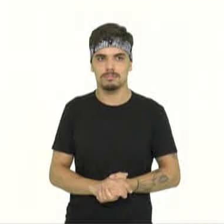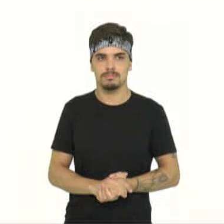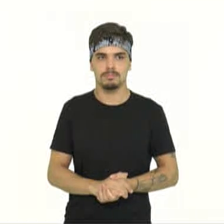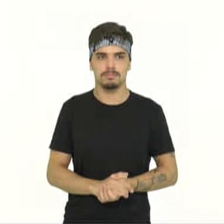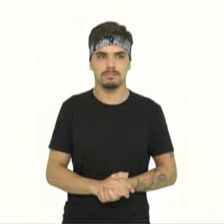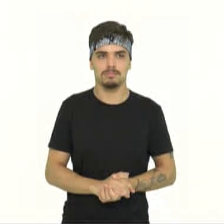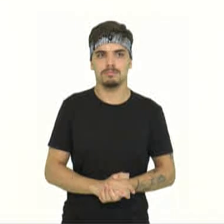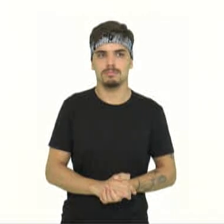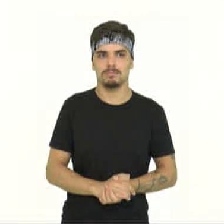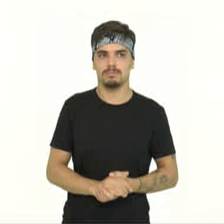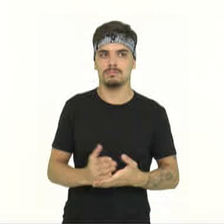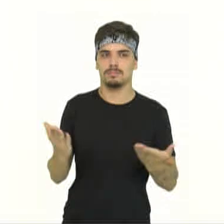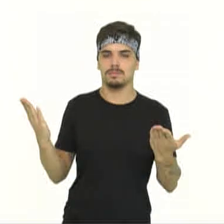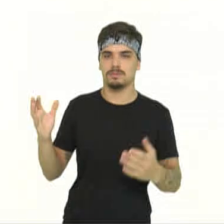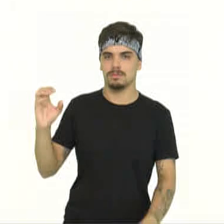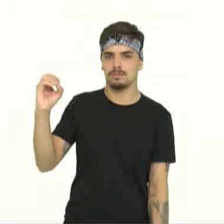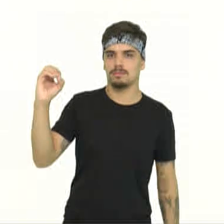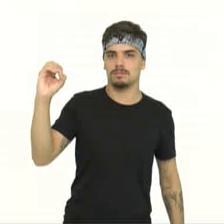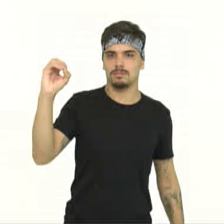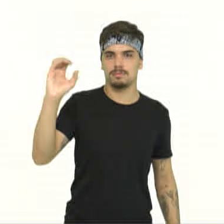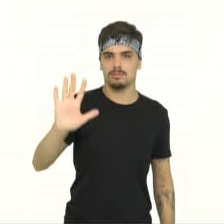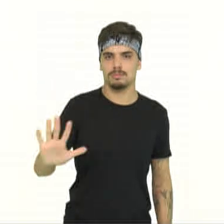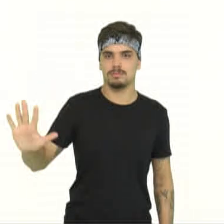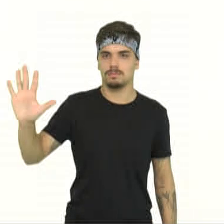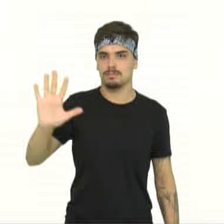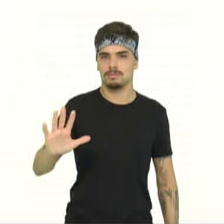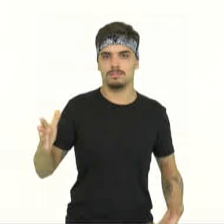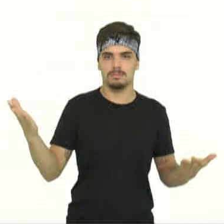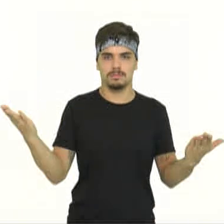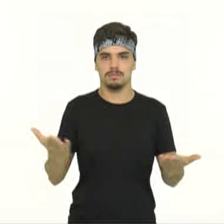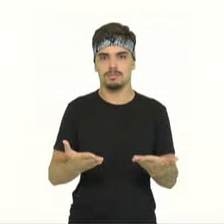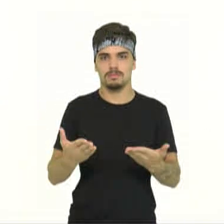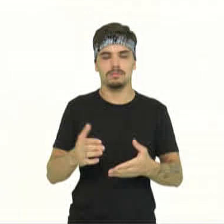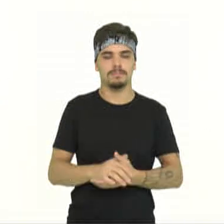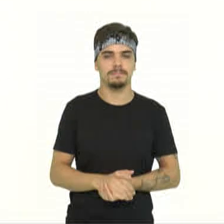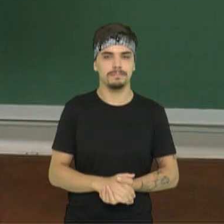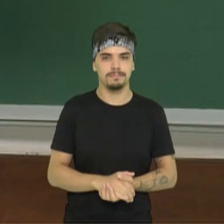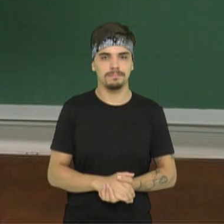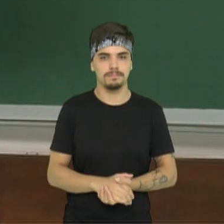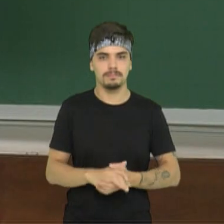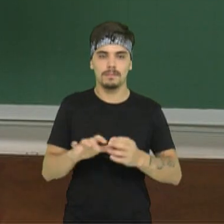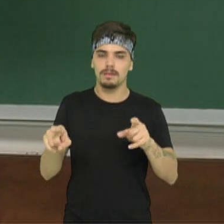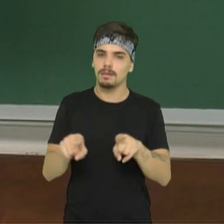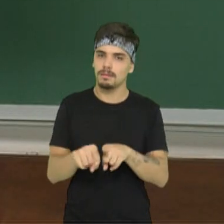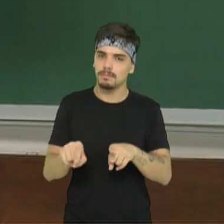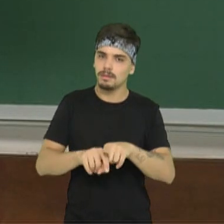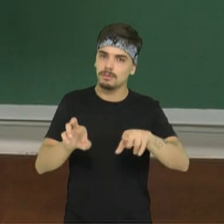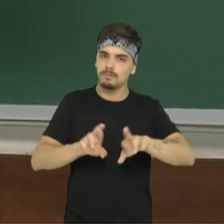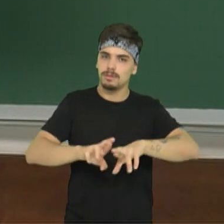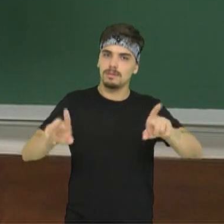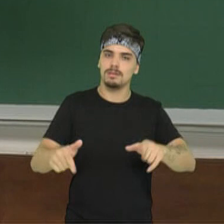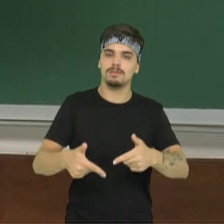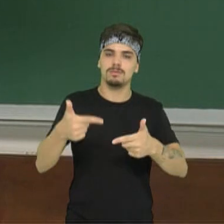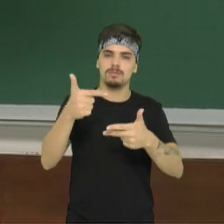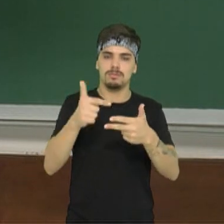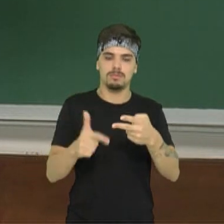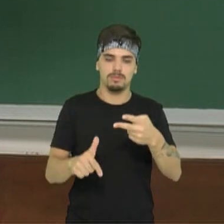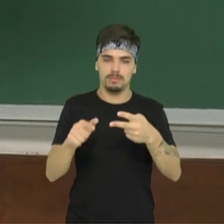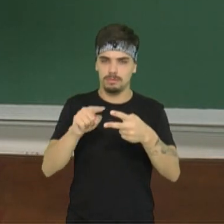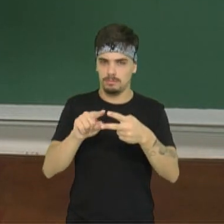Aí já vamos partir aqui para a Oceania, né, o último continente que a gente vai fazer uma análise, também completamente diferenciado dos outros dois, né, até